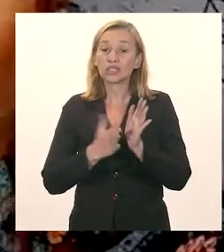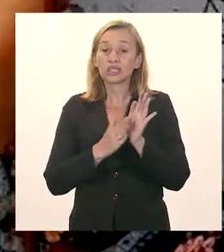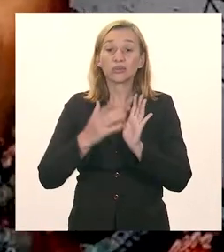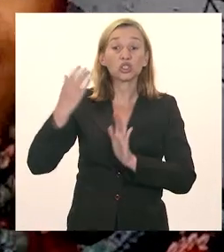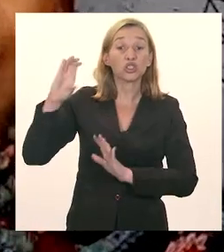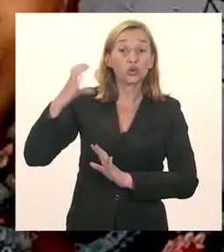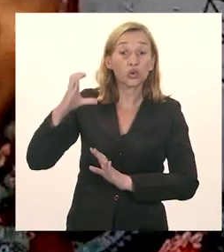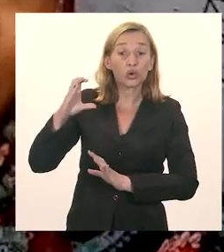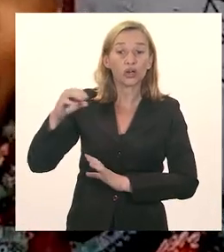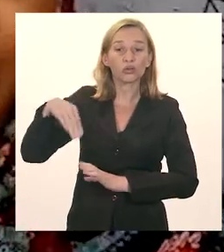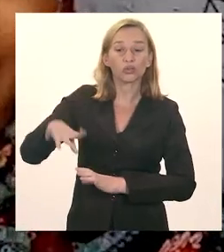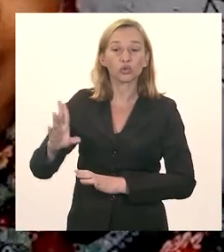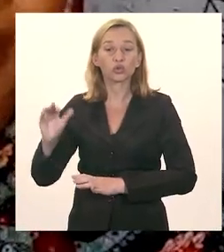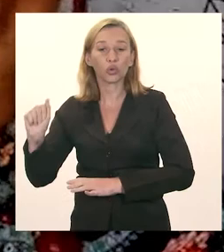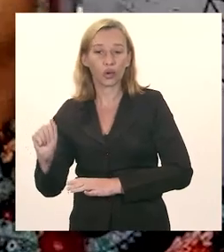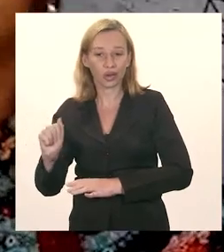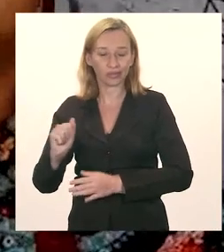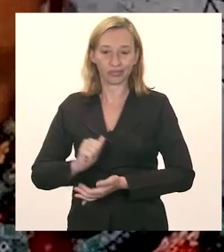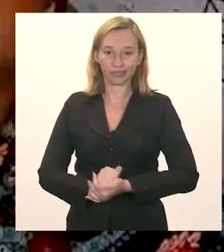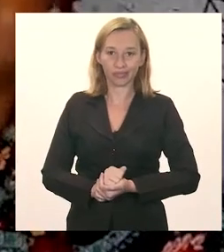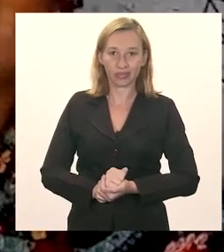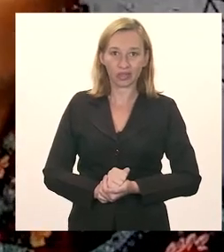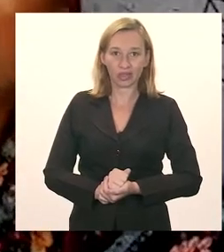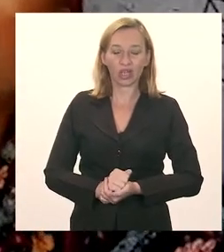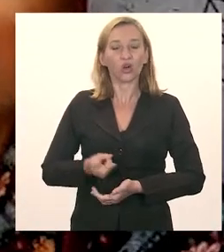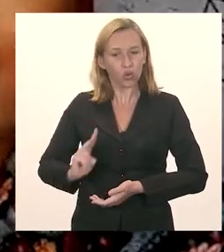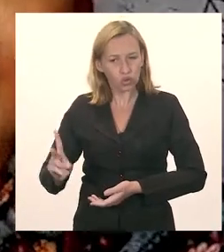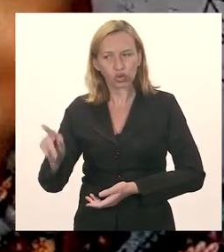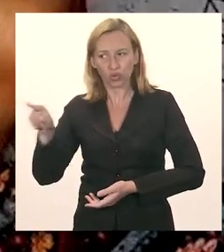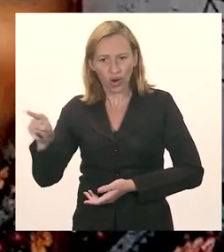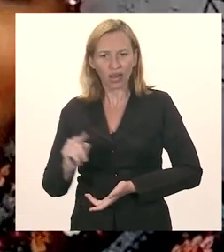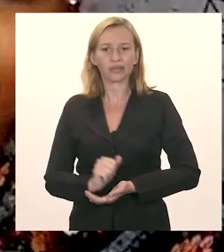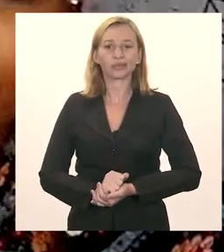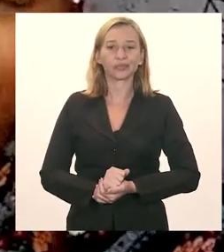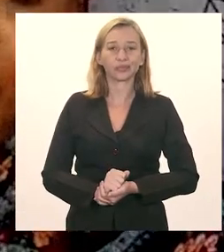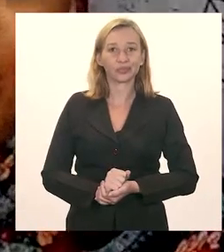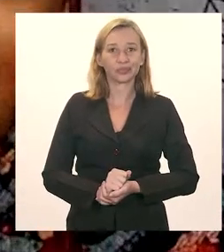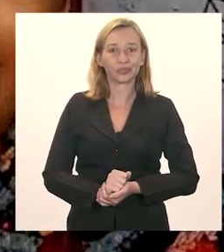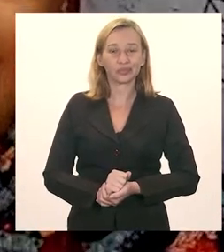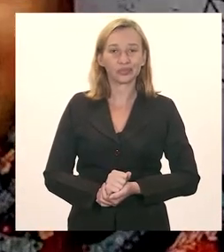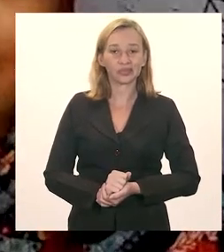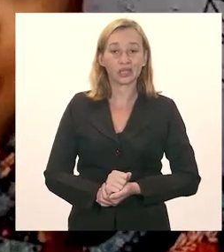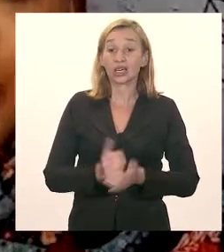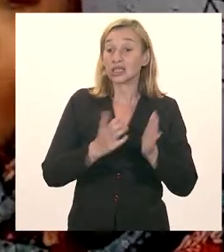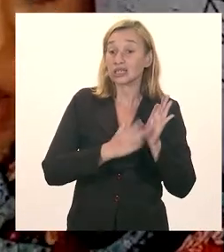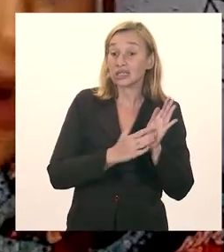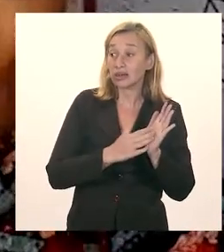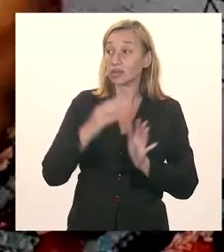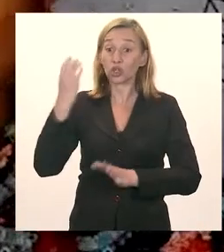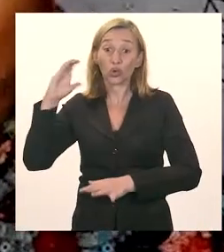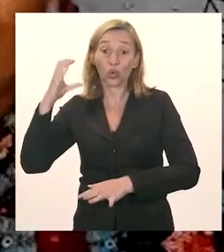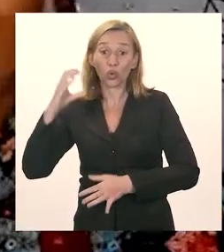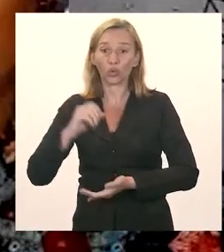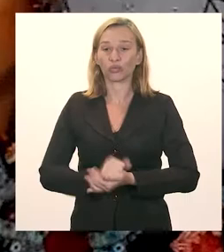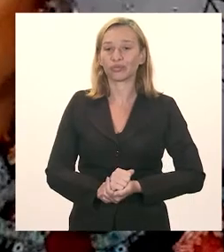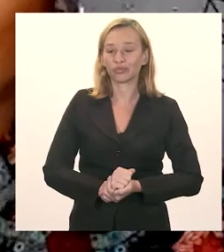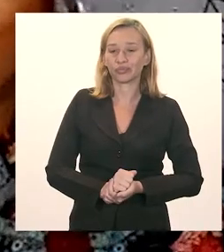samba de coco da Mussuka, né? Então, ela continua lá. Samba de